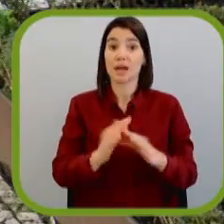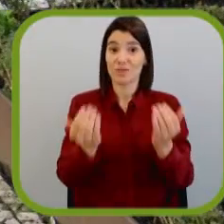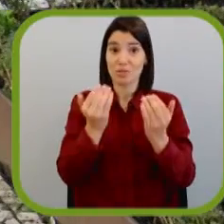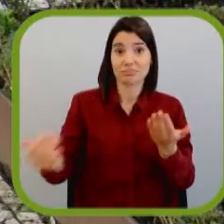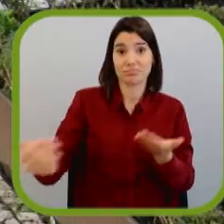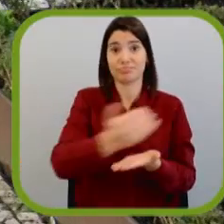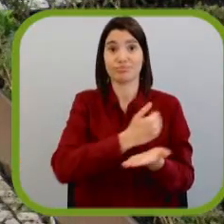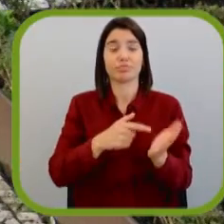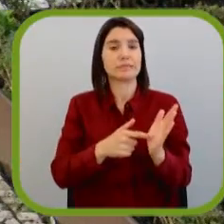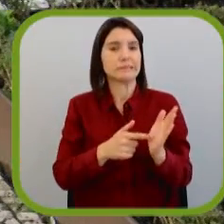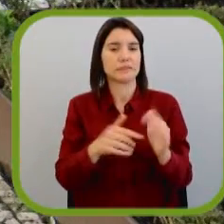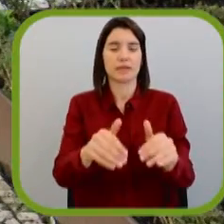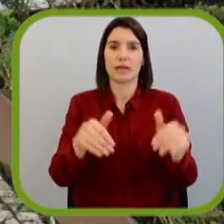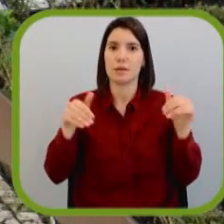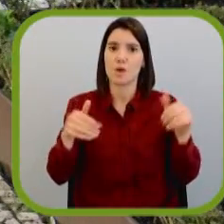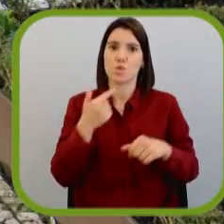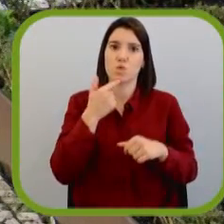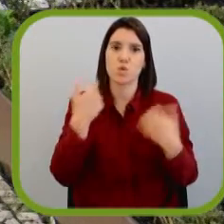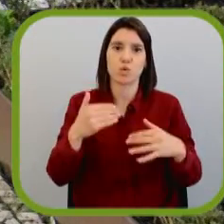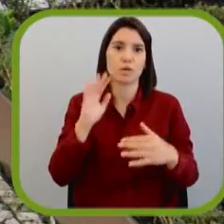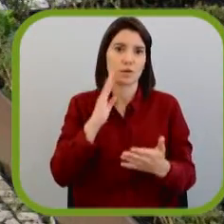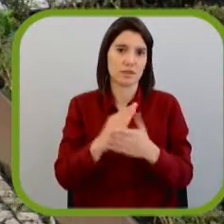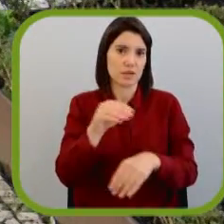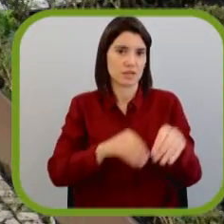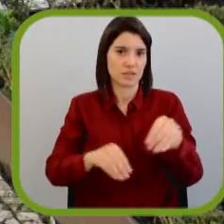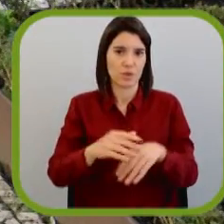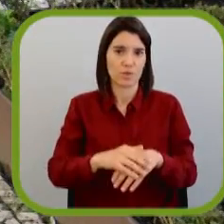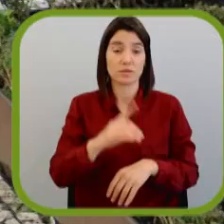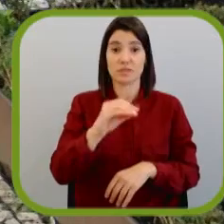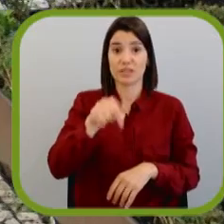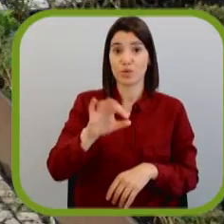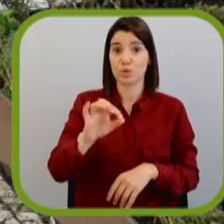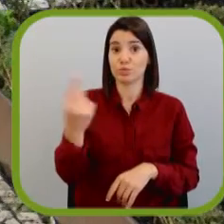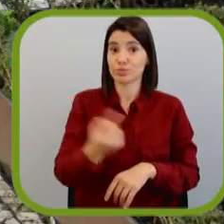Ainda assim, os dados registram o maior valor de abstenção nas últimas eleições.